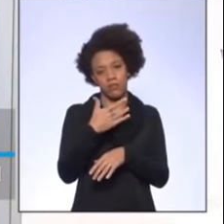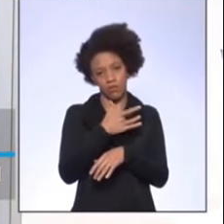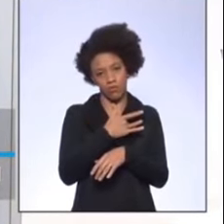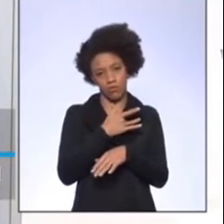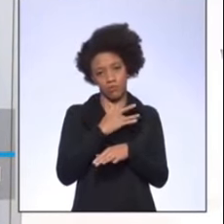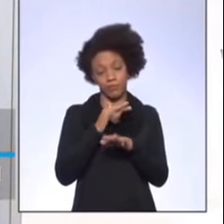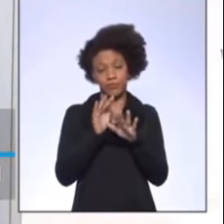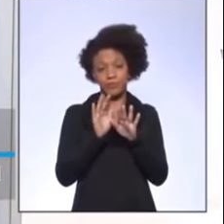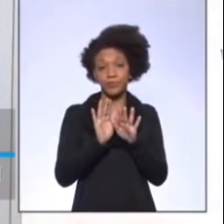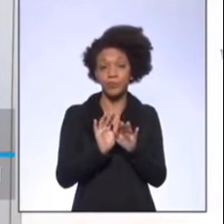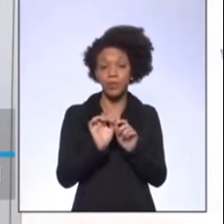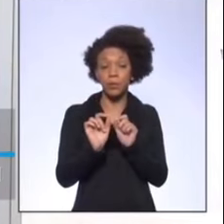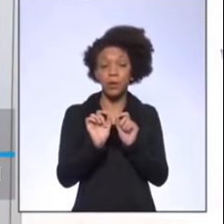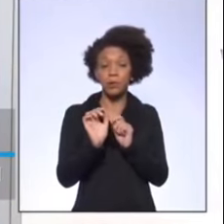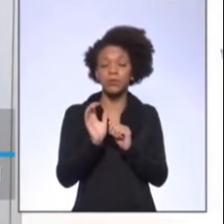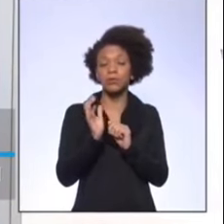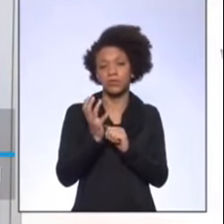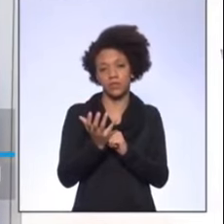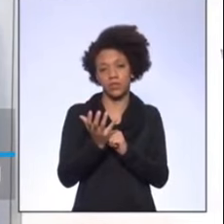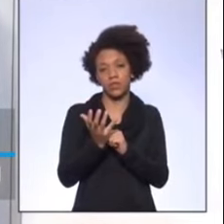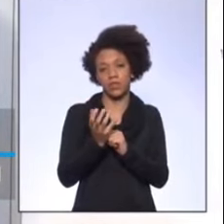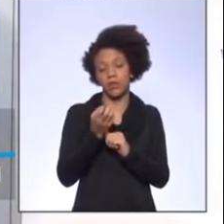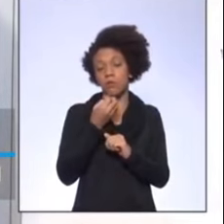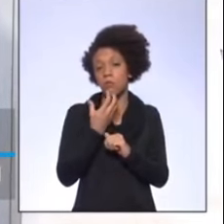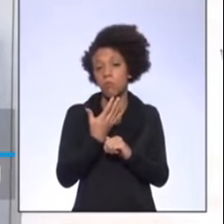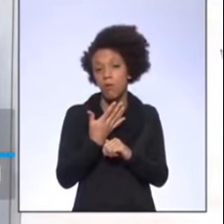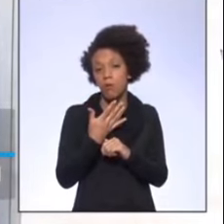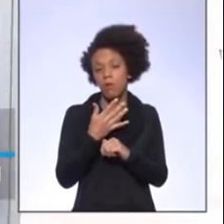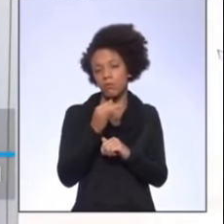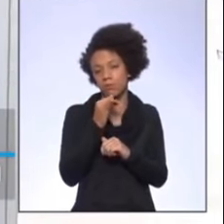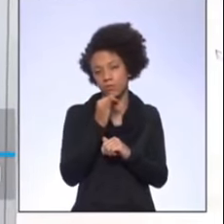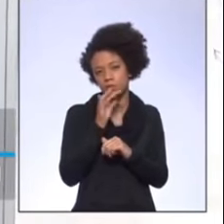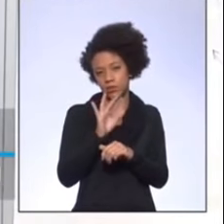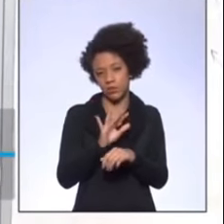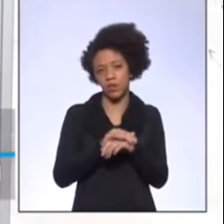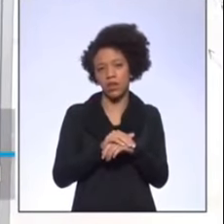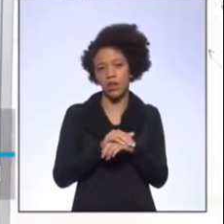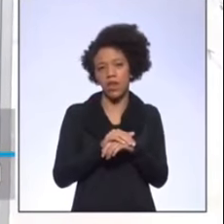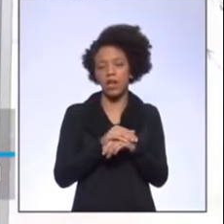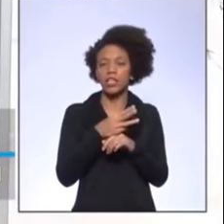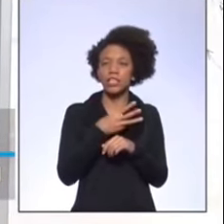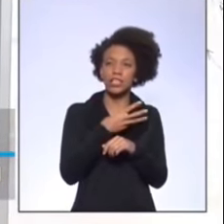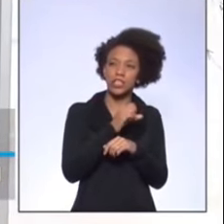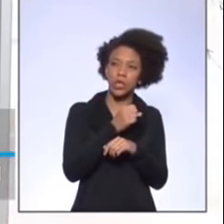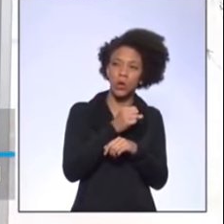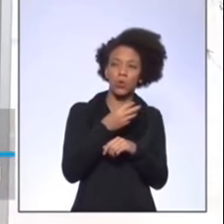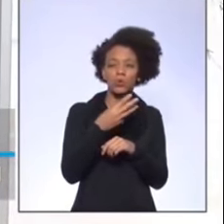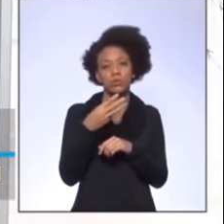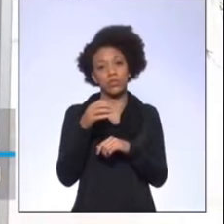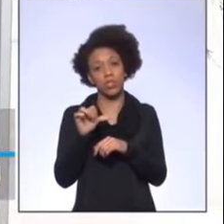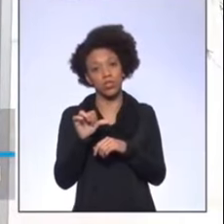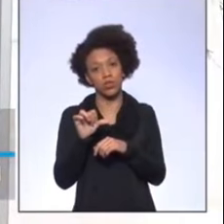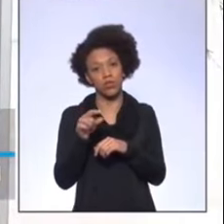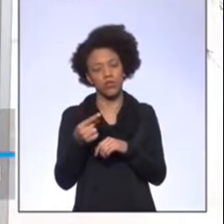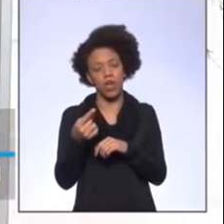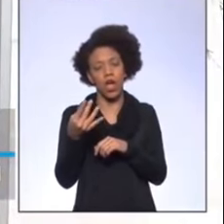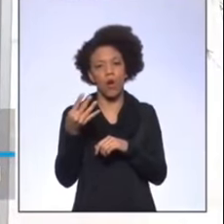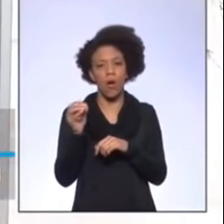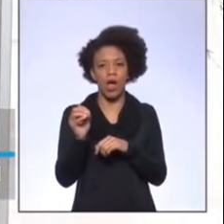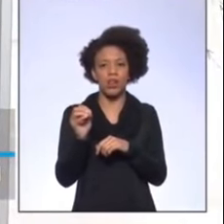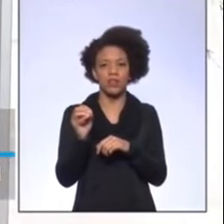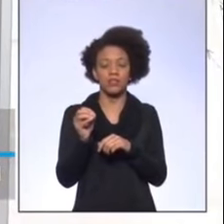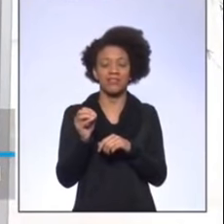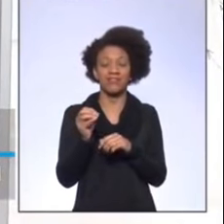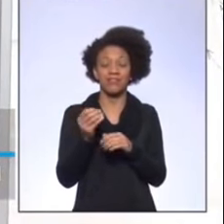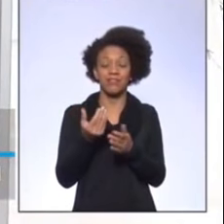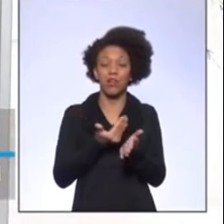Então, uma coisa que deveria ser boa, a temperatura do corpo, por exemplo, se ela começa a subir muito, 38,5, 39, 40, começa a estragar as